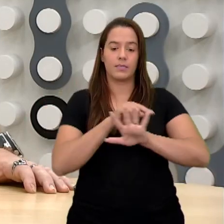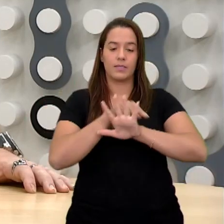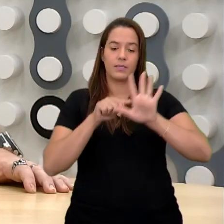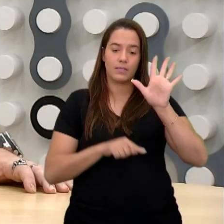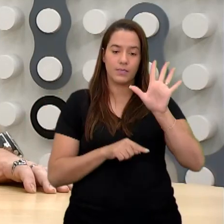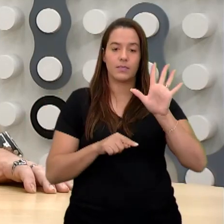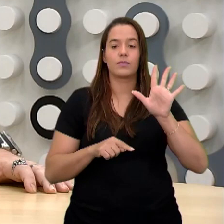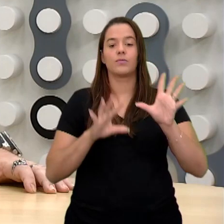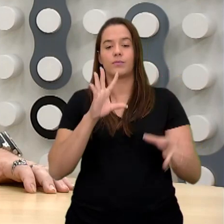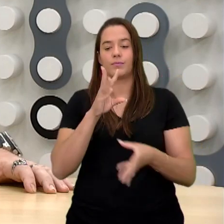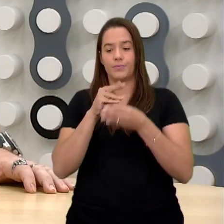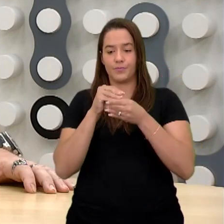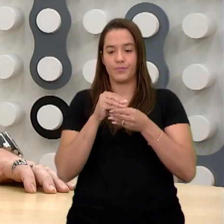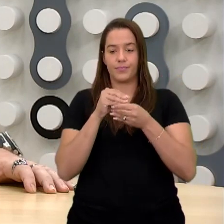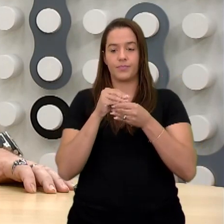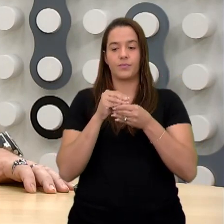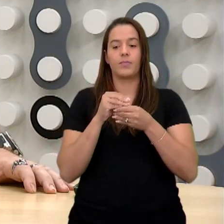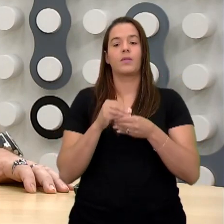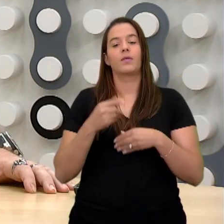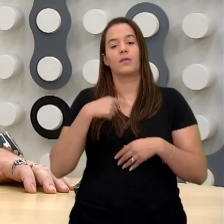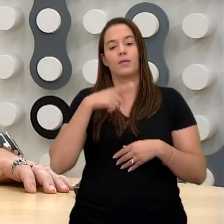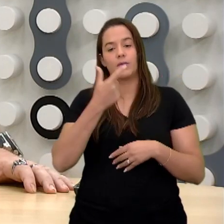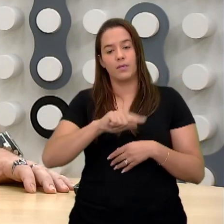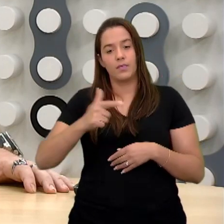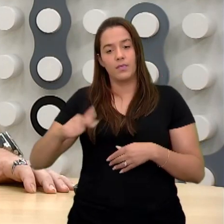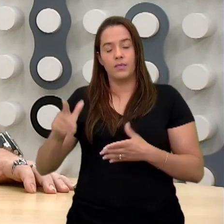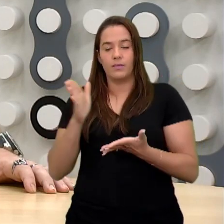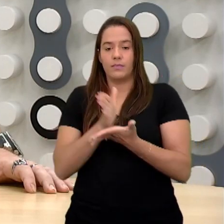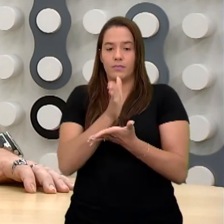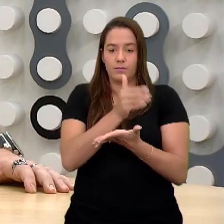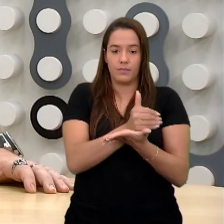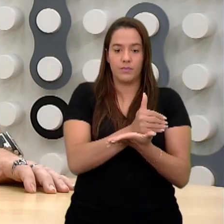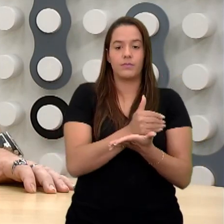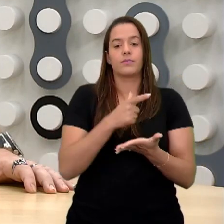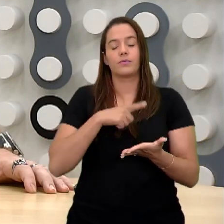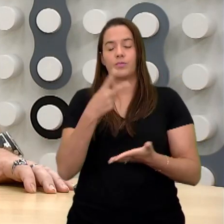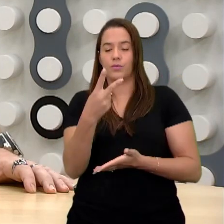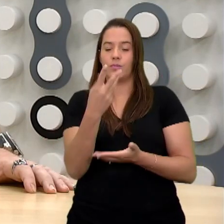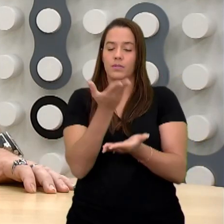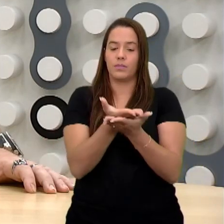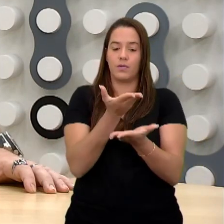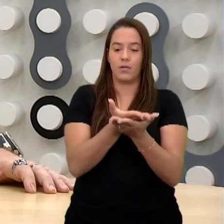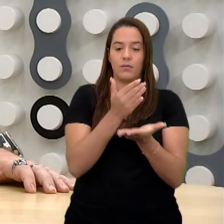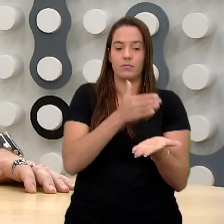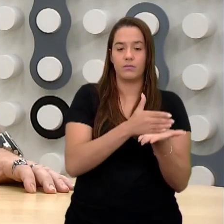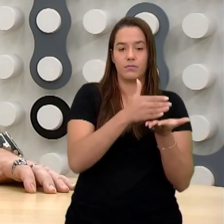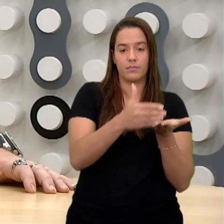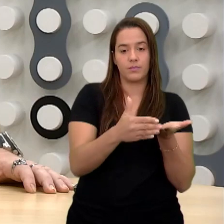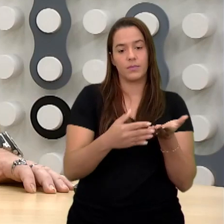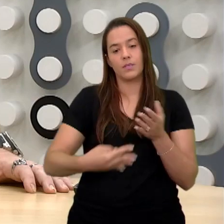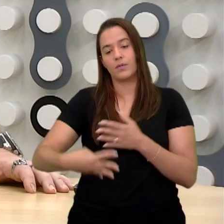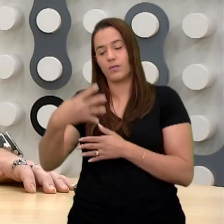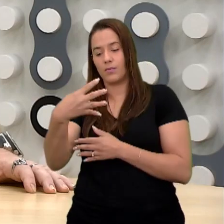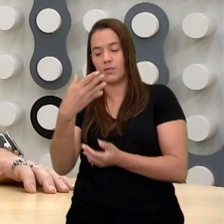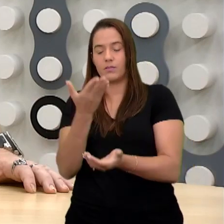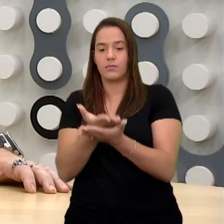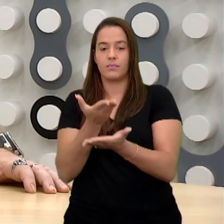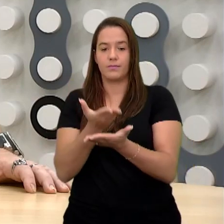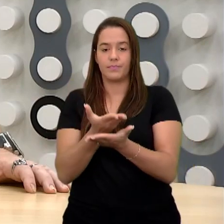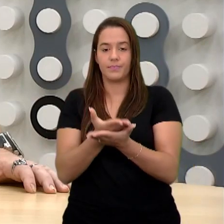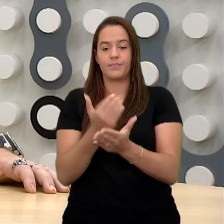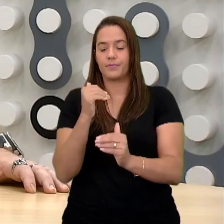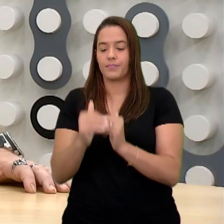esse componente, né? Essas atividades, elas têm a divisão aí de 2 aulas na introdução, 4 aulas